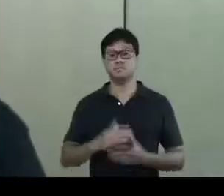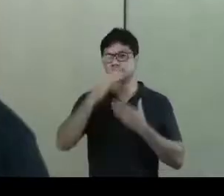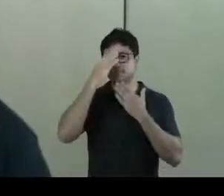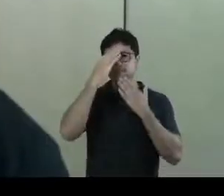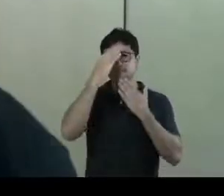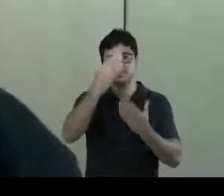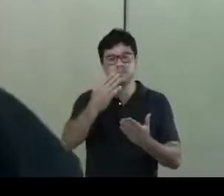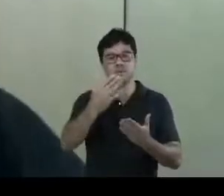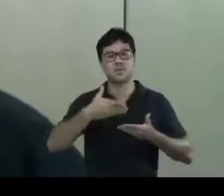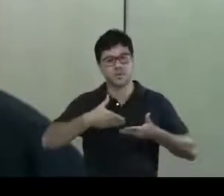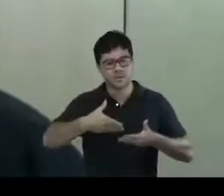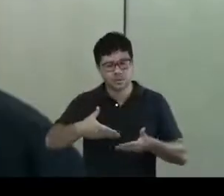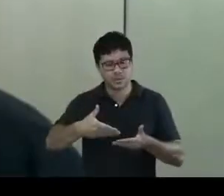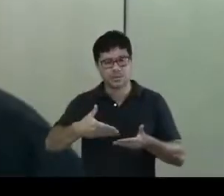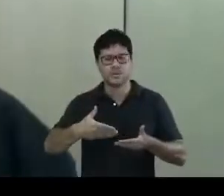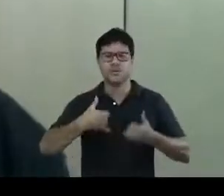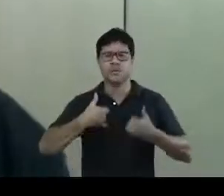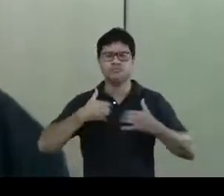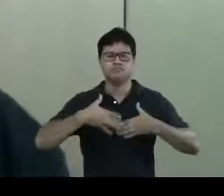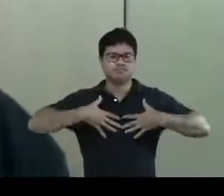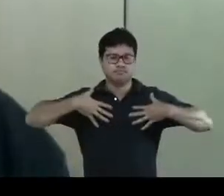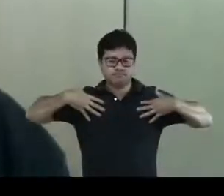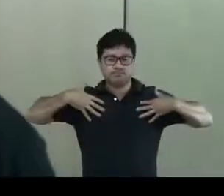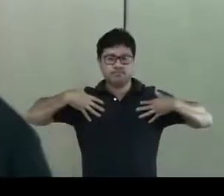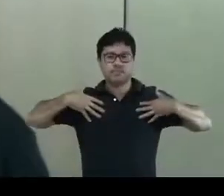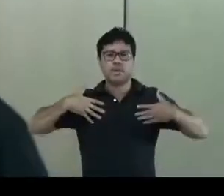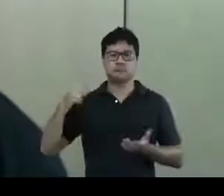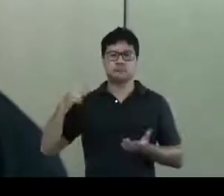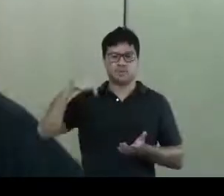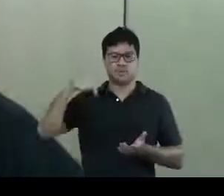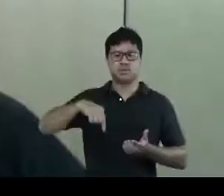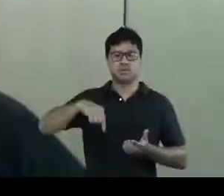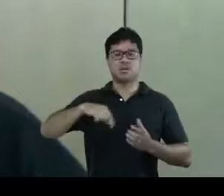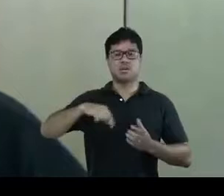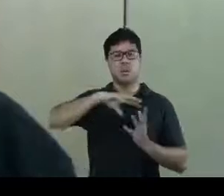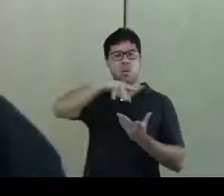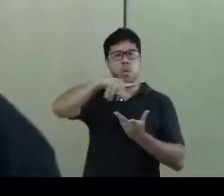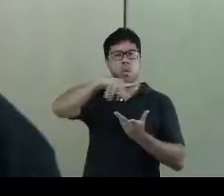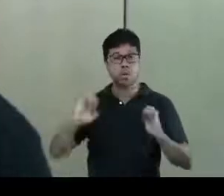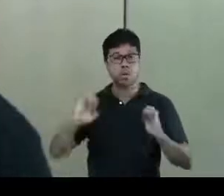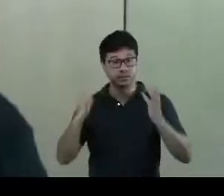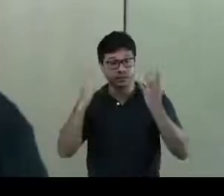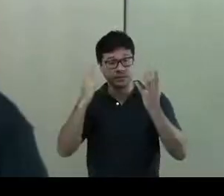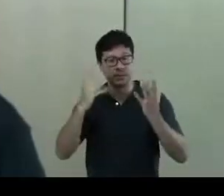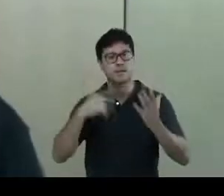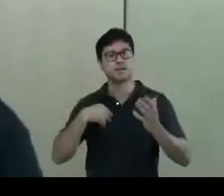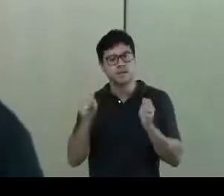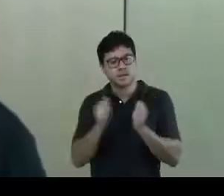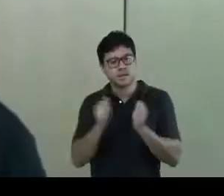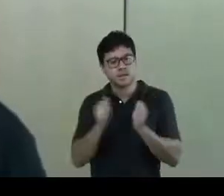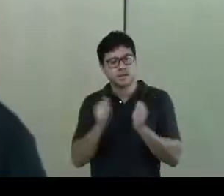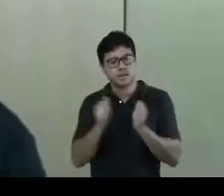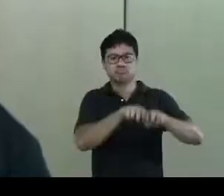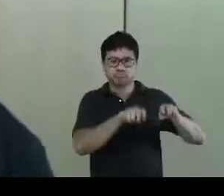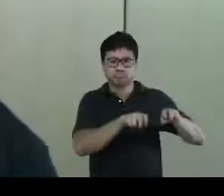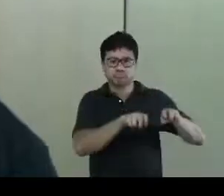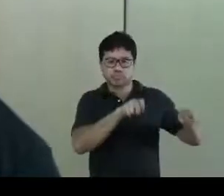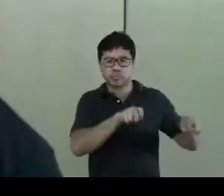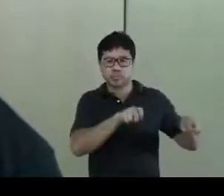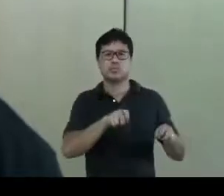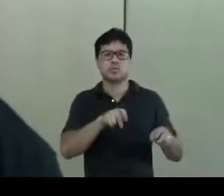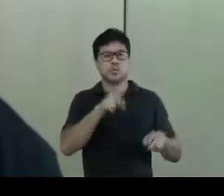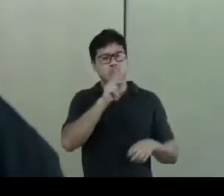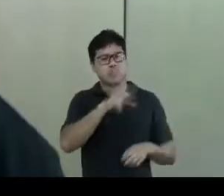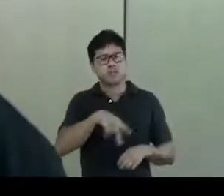Muitíssimo obrigado pelo convite. É uma honra estar nesse evento internacional e compor essa mesa